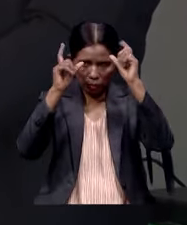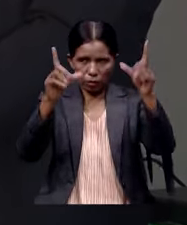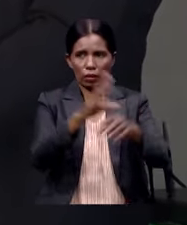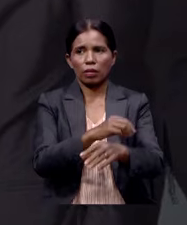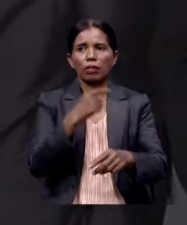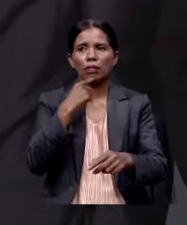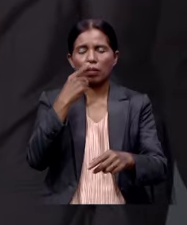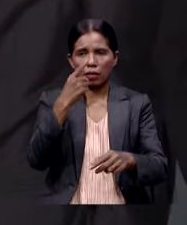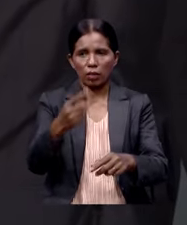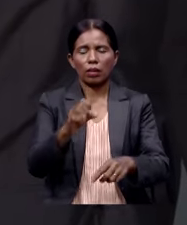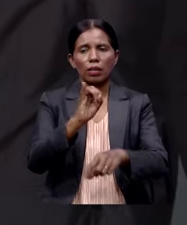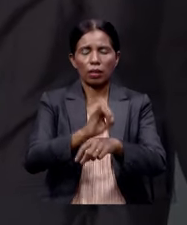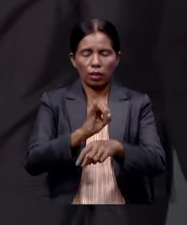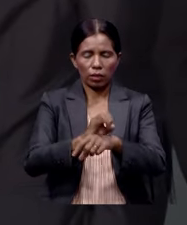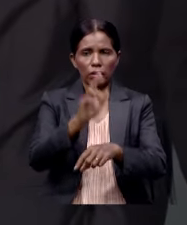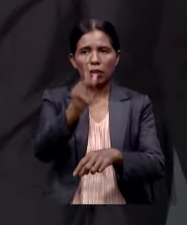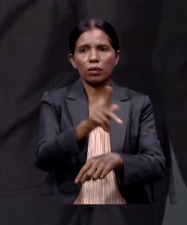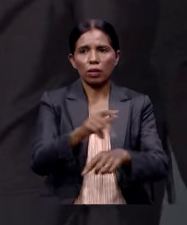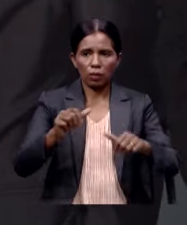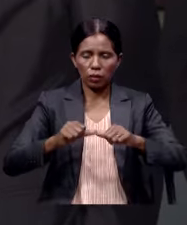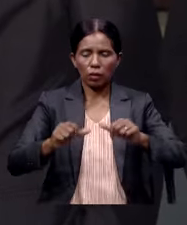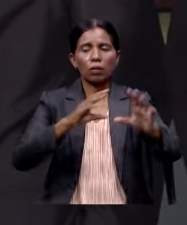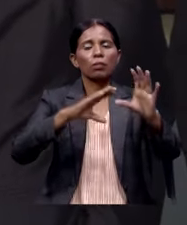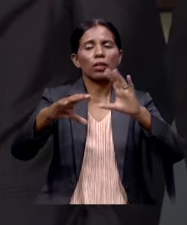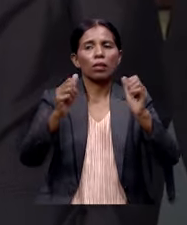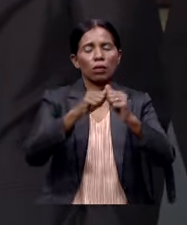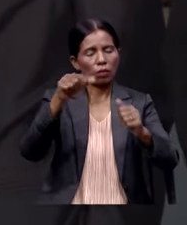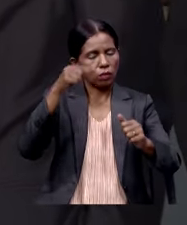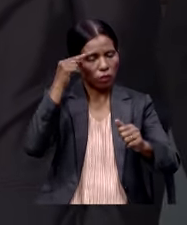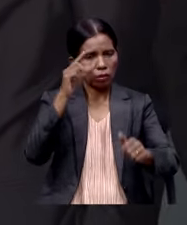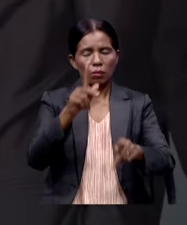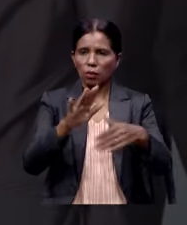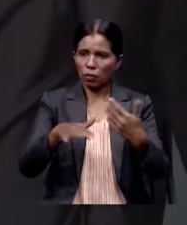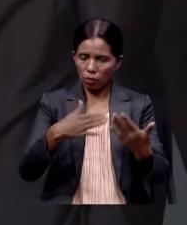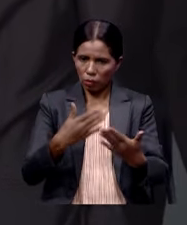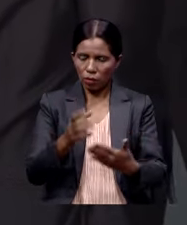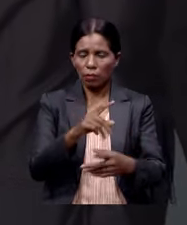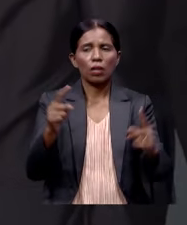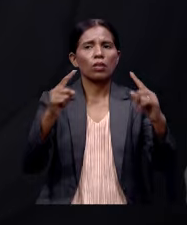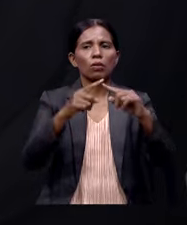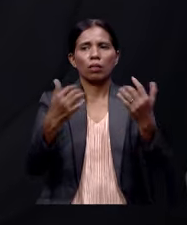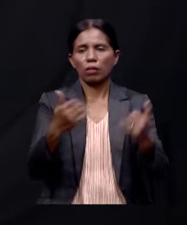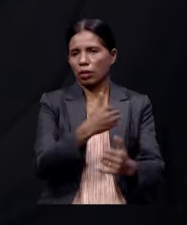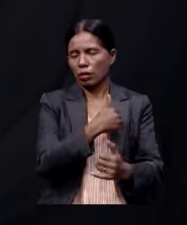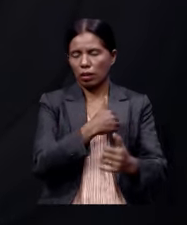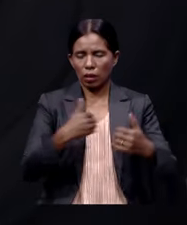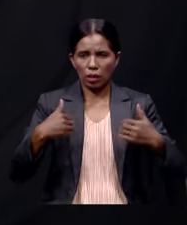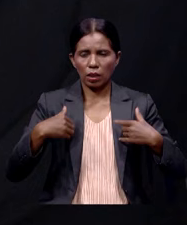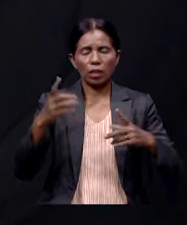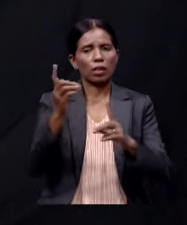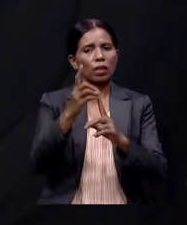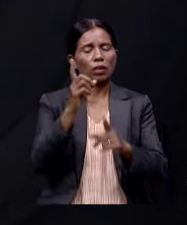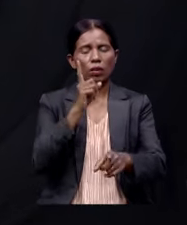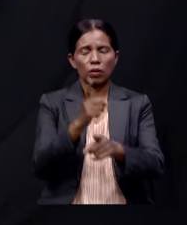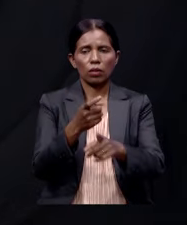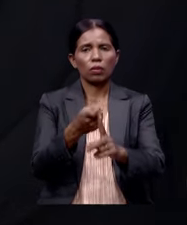Virgílio Hateten, Igreja Católica, continua a comunicar ao governo no entidades relevantes, Sira, mas beto agora se dá aqui a data fixa, o Si